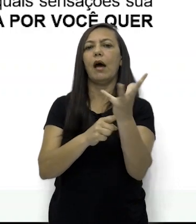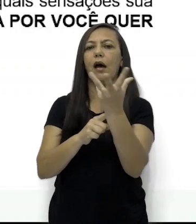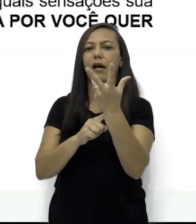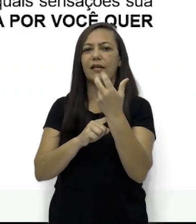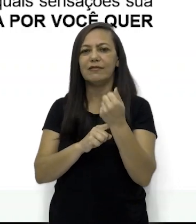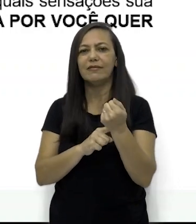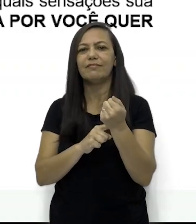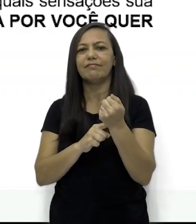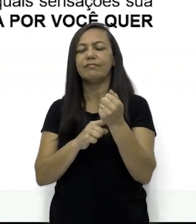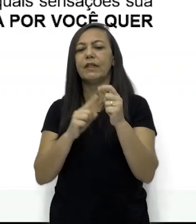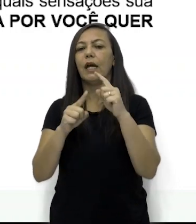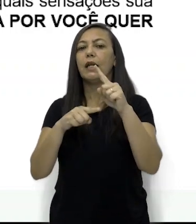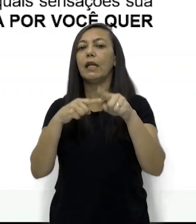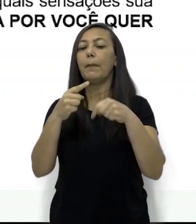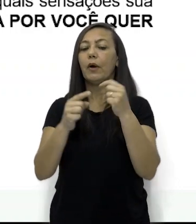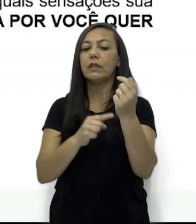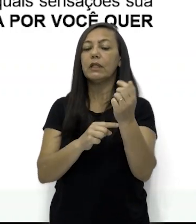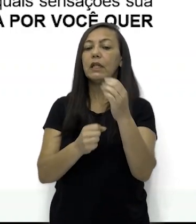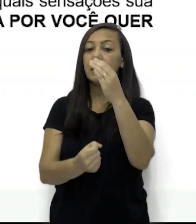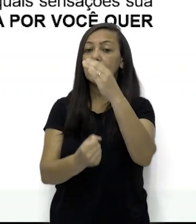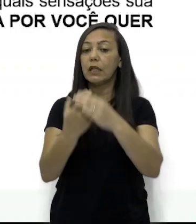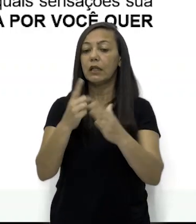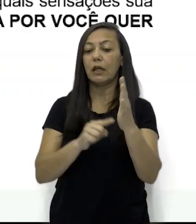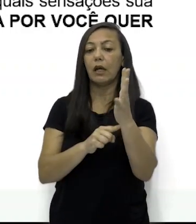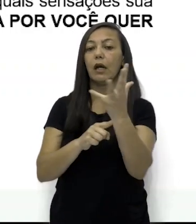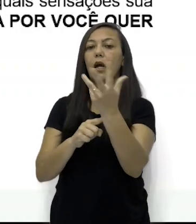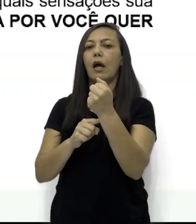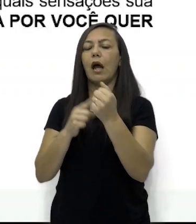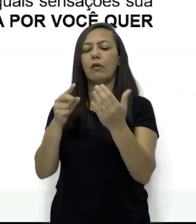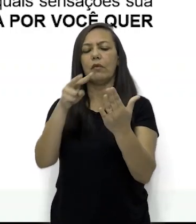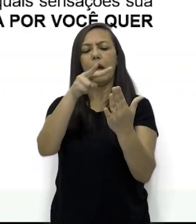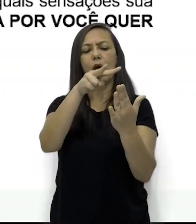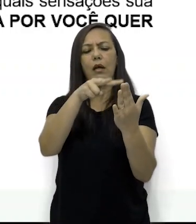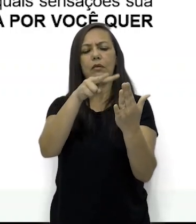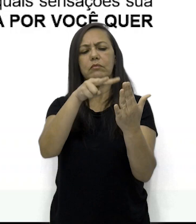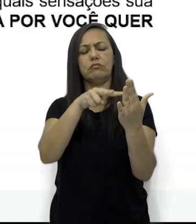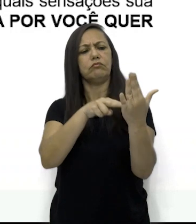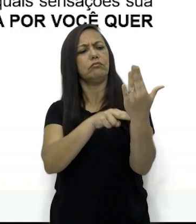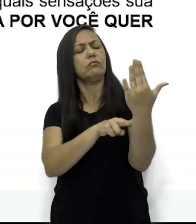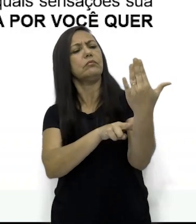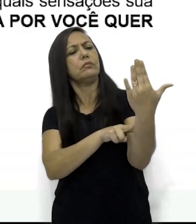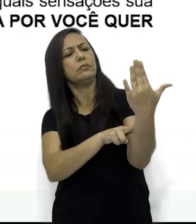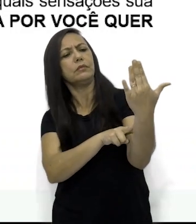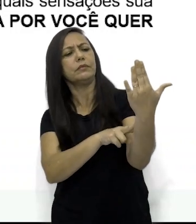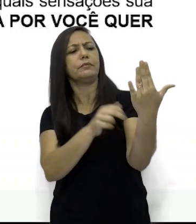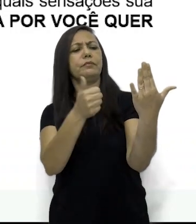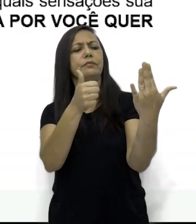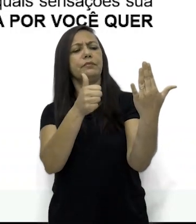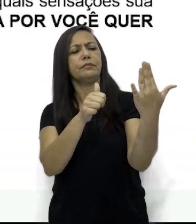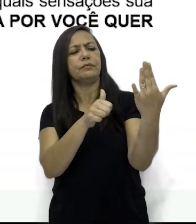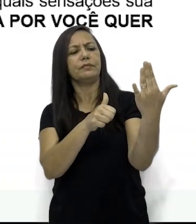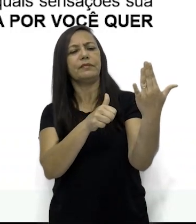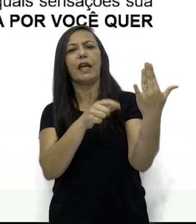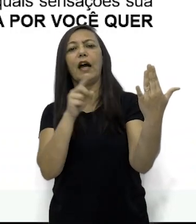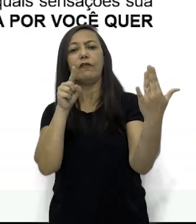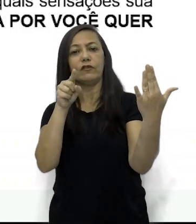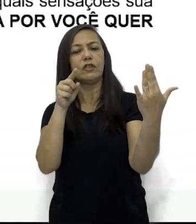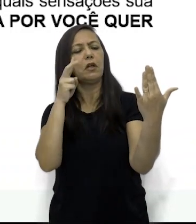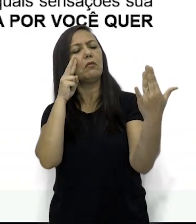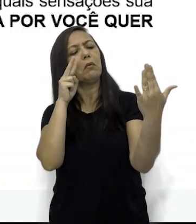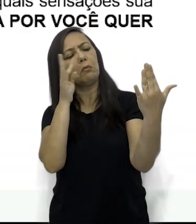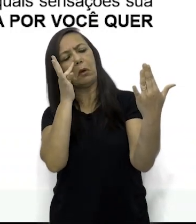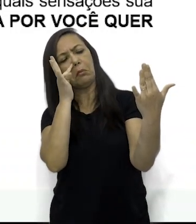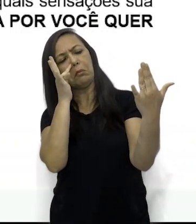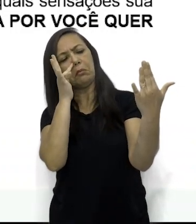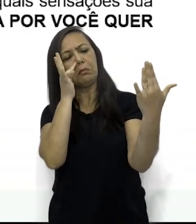arte. Após criar o quadro, vocês vão fazer uma leitura dessa sua obra de arte. Agora você é o apreciador